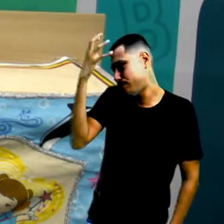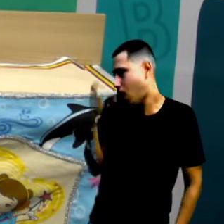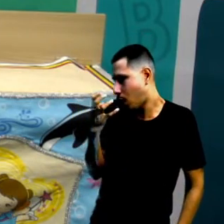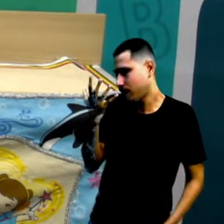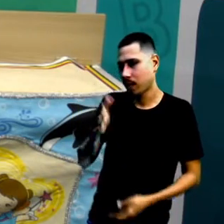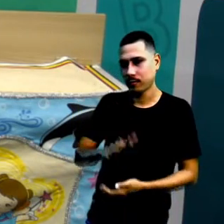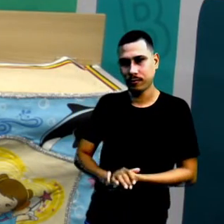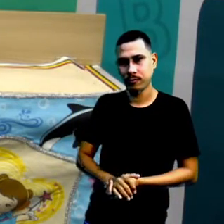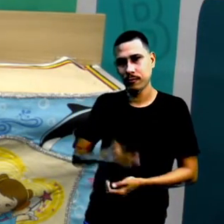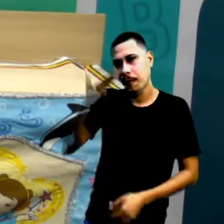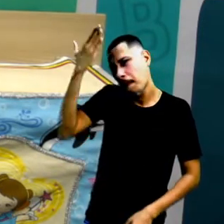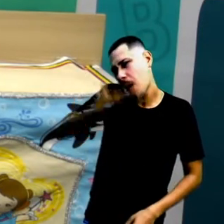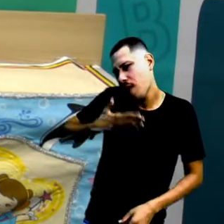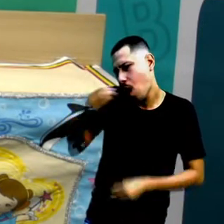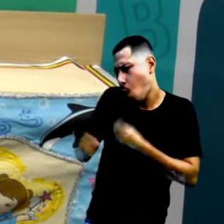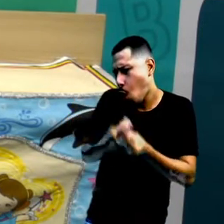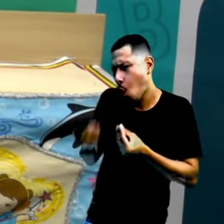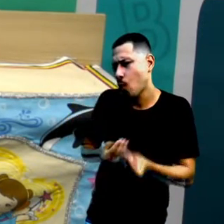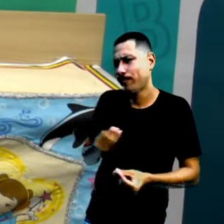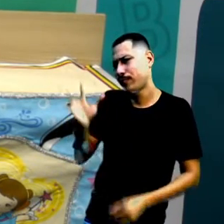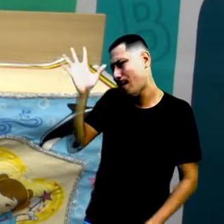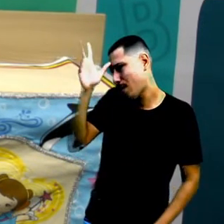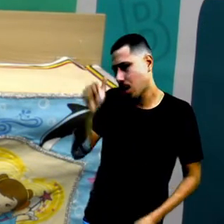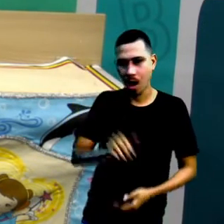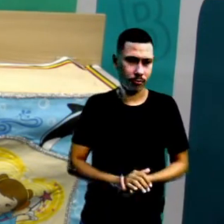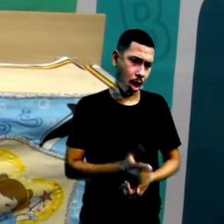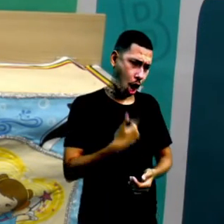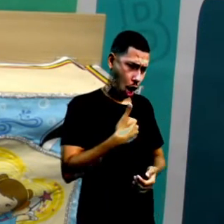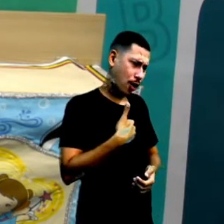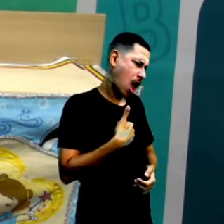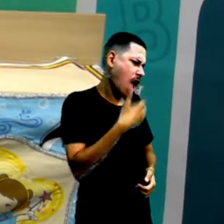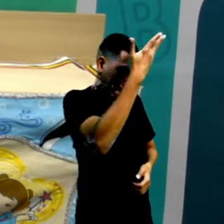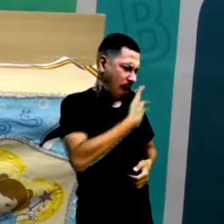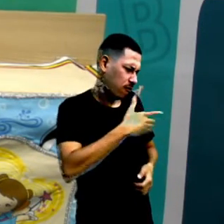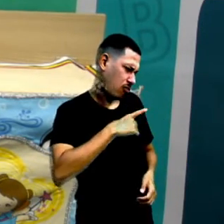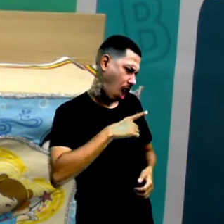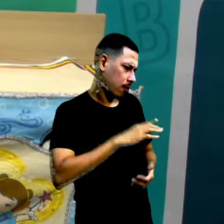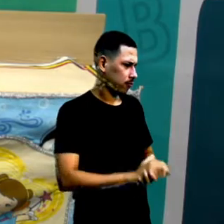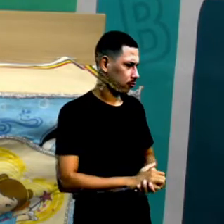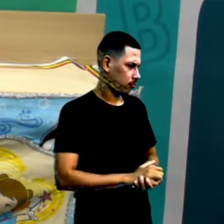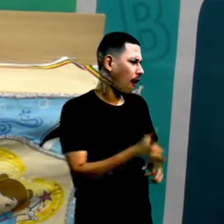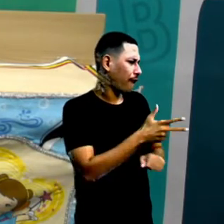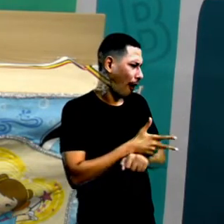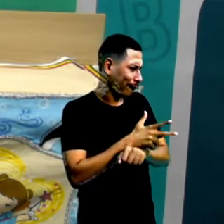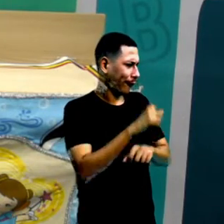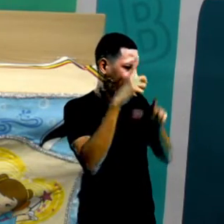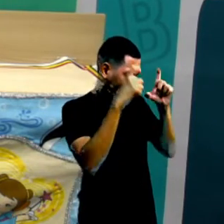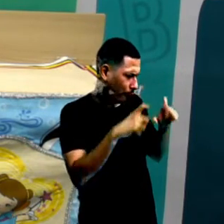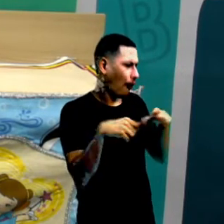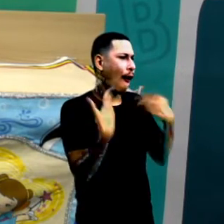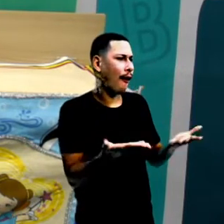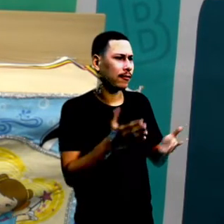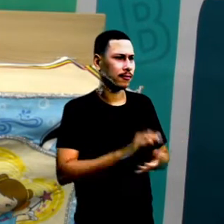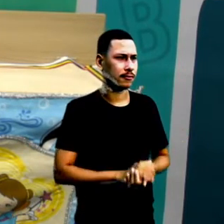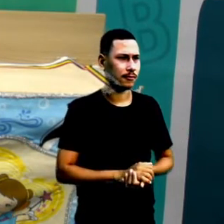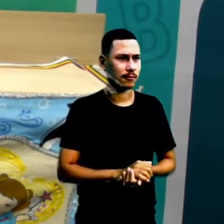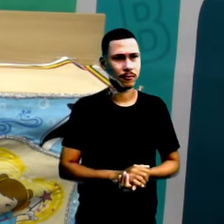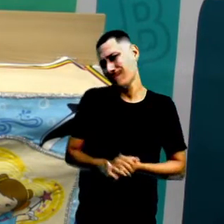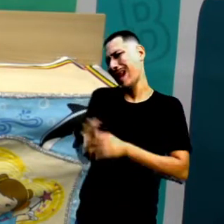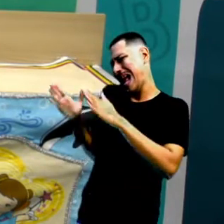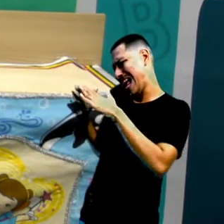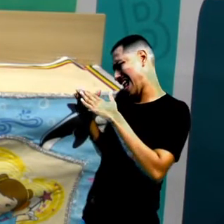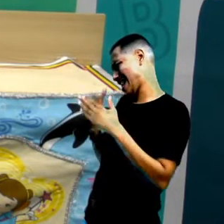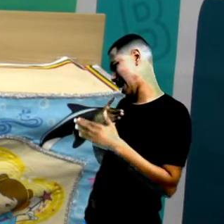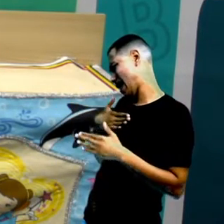lá tu tem prova tu tem fotos tu tem vídeos e cadê